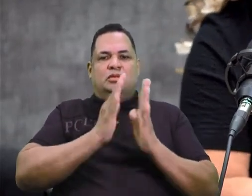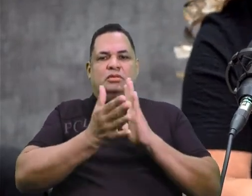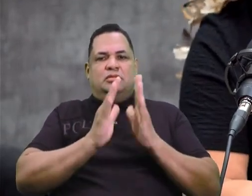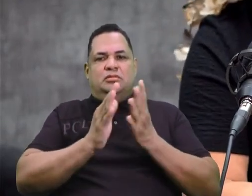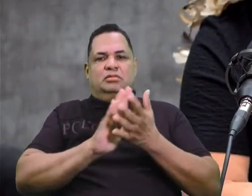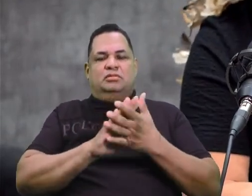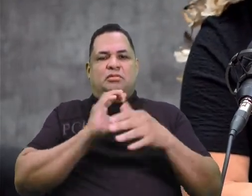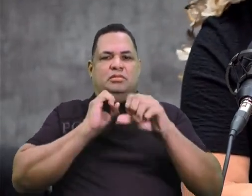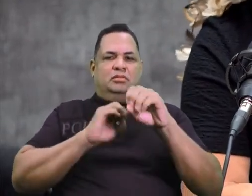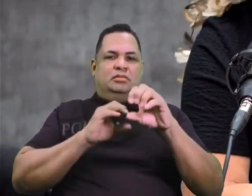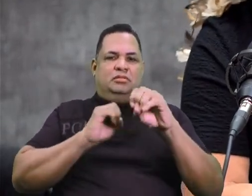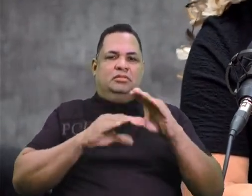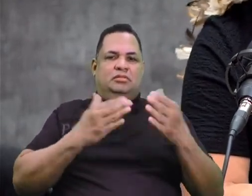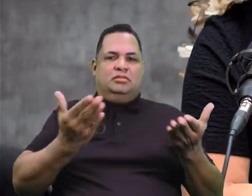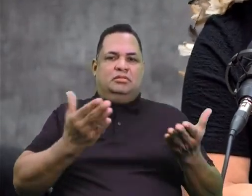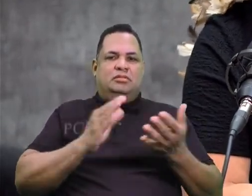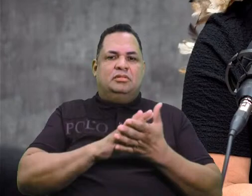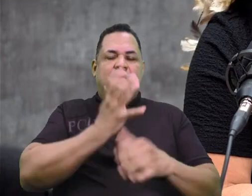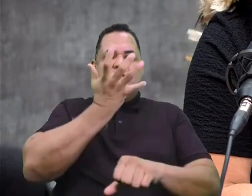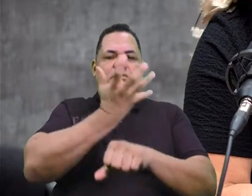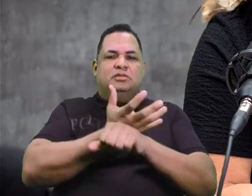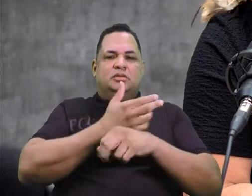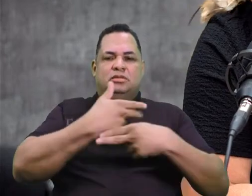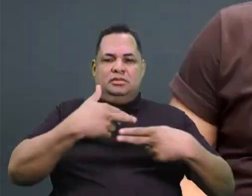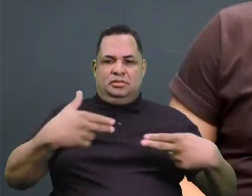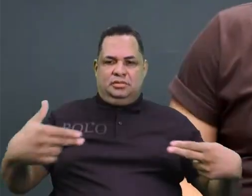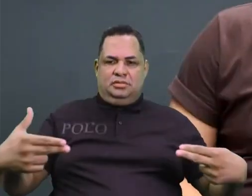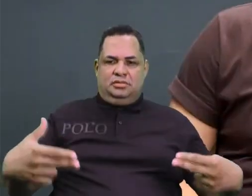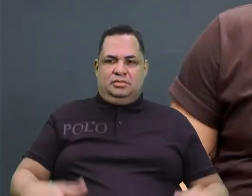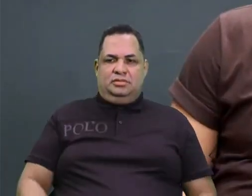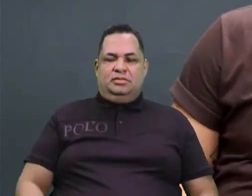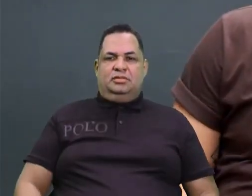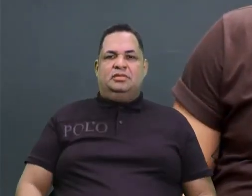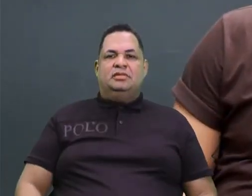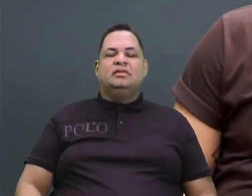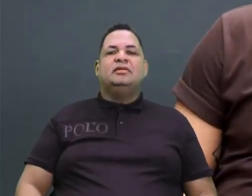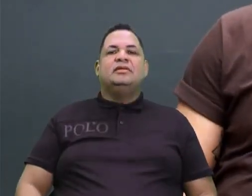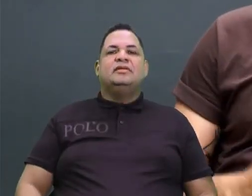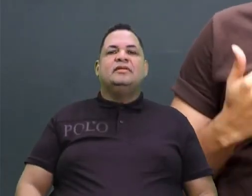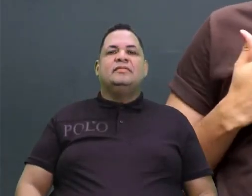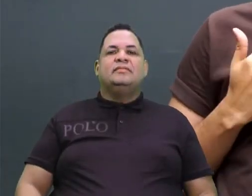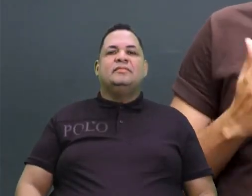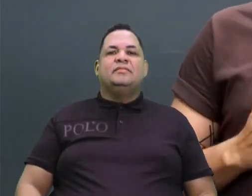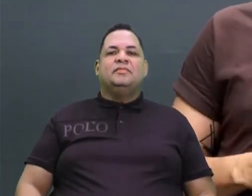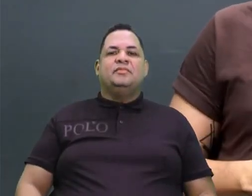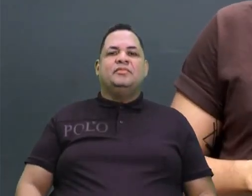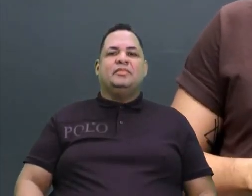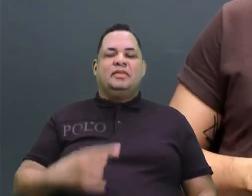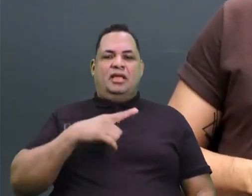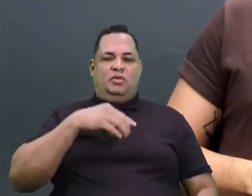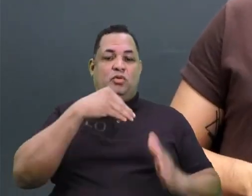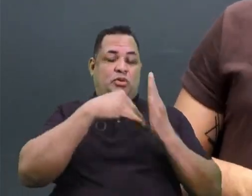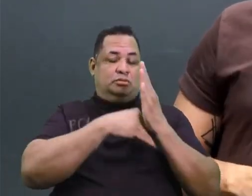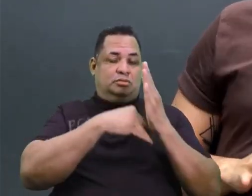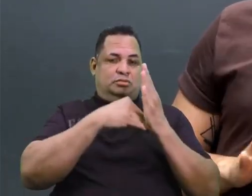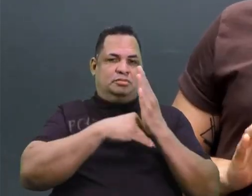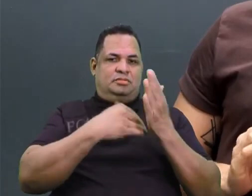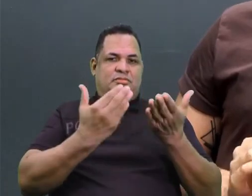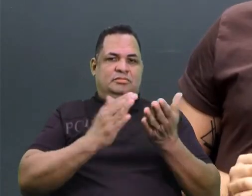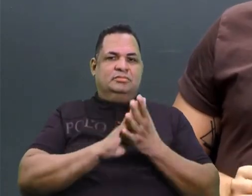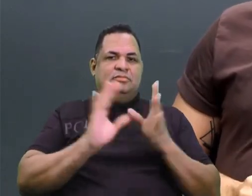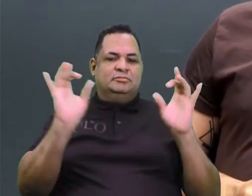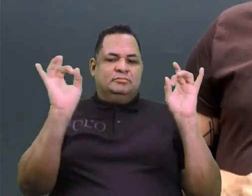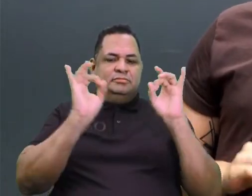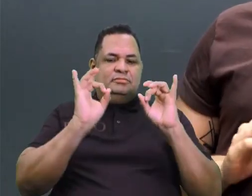para ministrar a Gente, disciplina. eu vou contar um segredo para vocês aqui, só nós dois, tá? Só tem eu e você aqui. Ela é uma